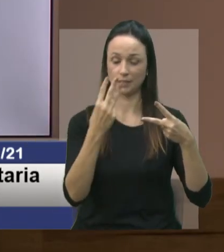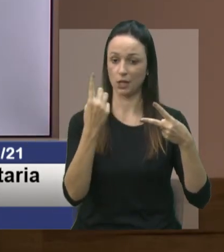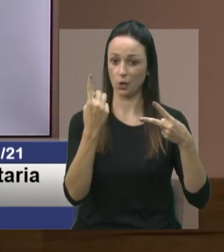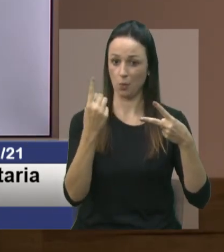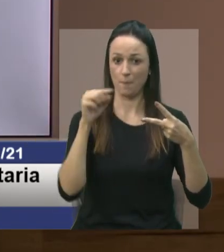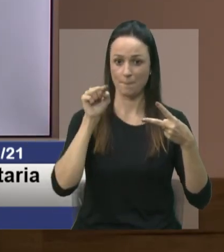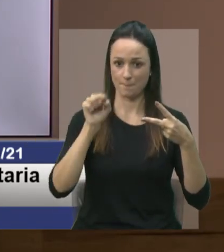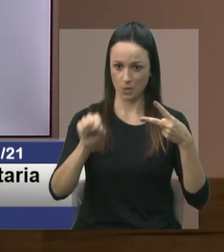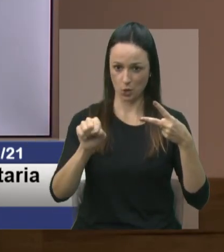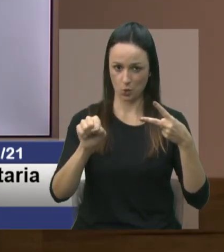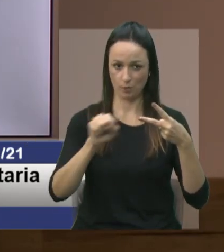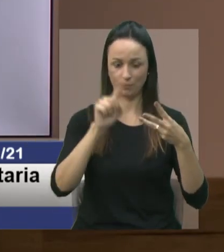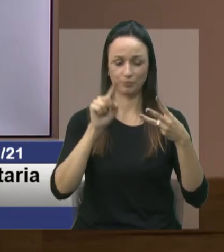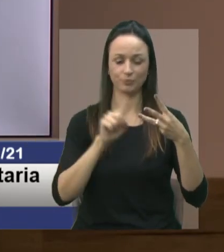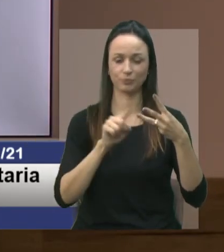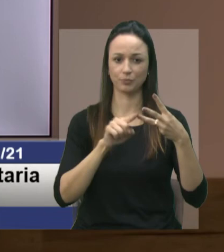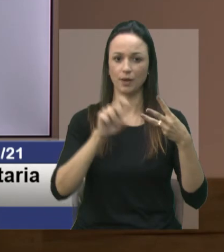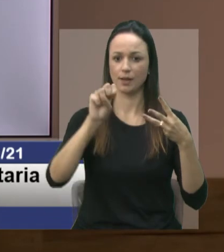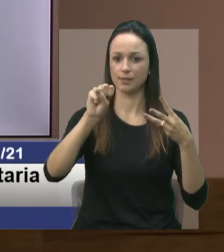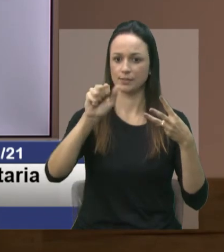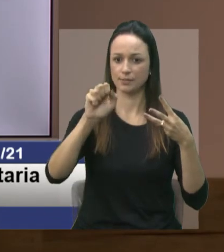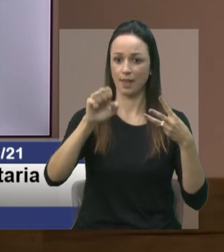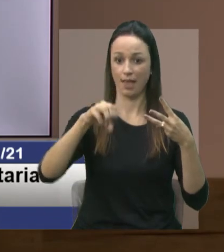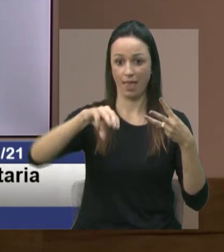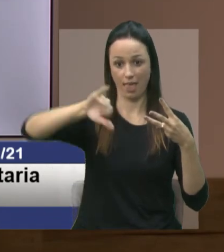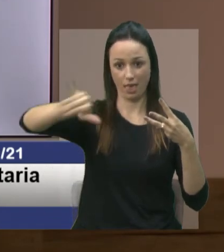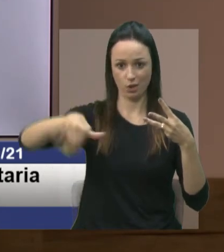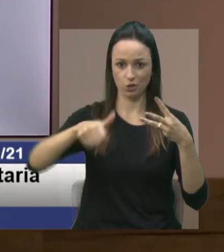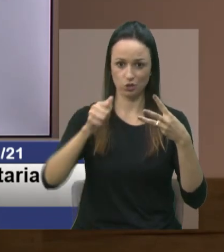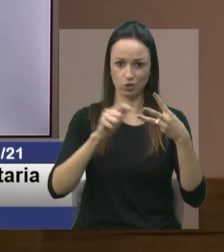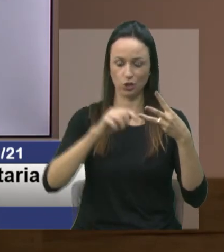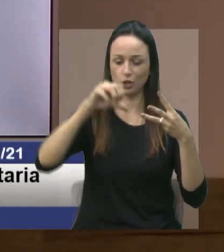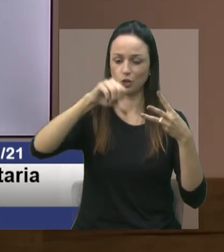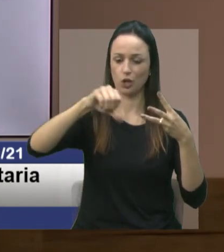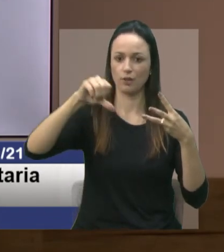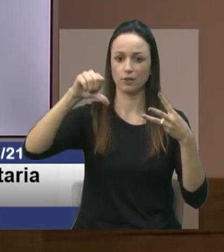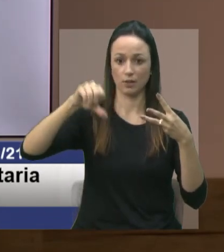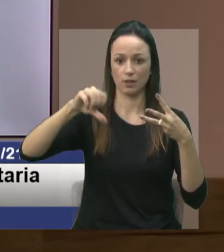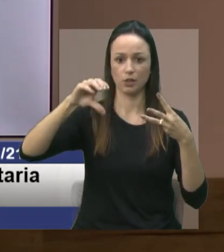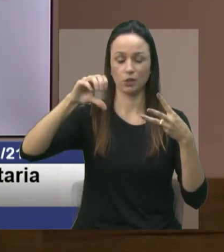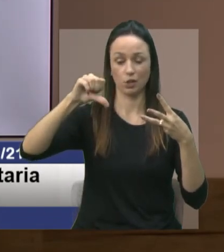R$ 331.000 e agência reguladora Saenja